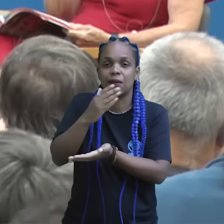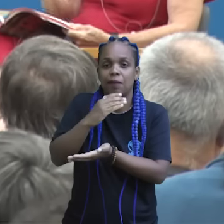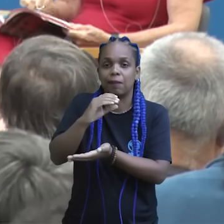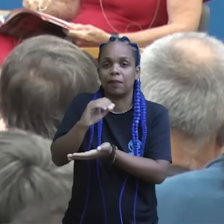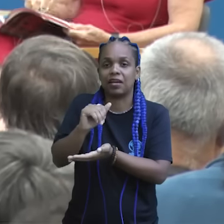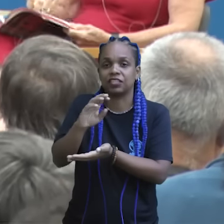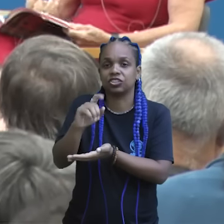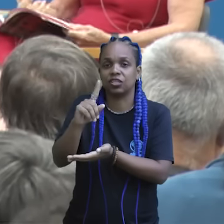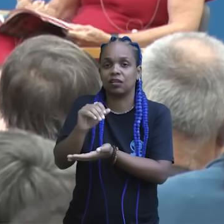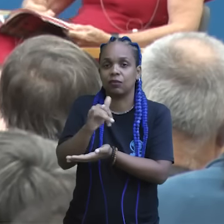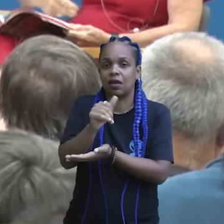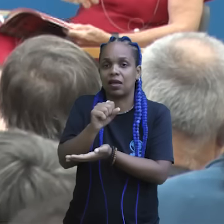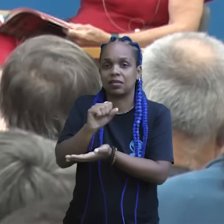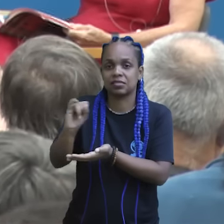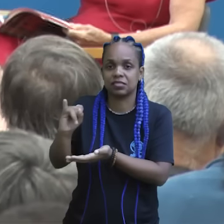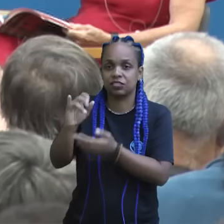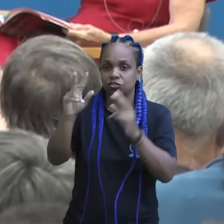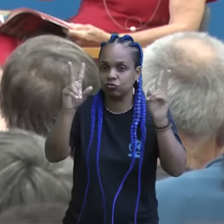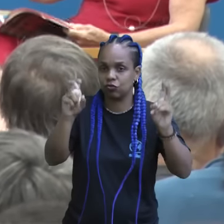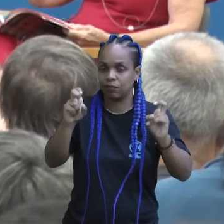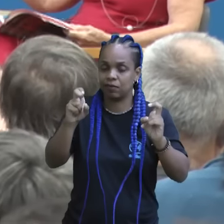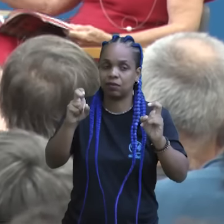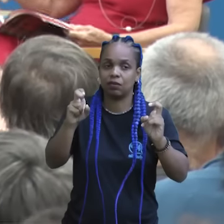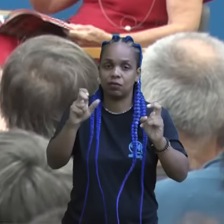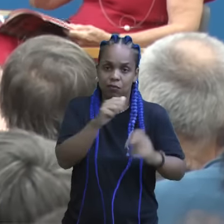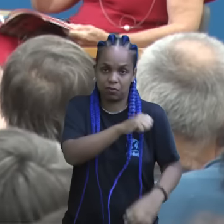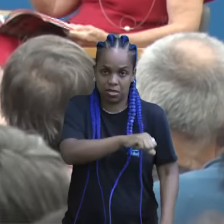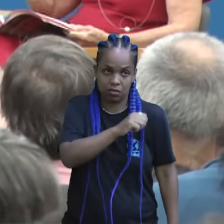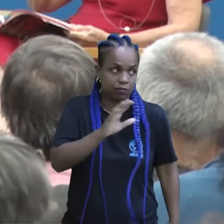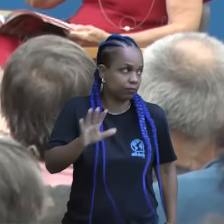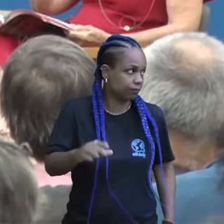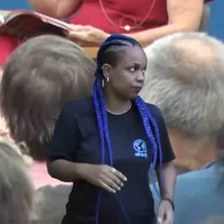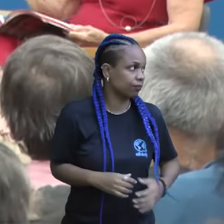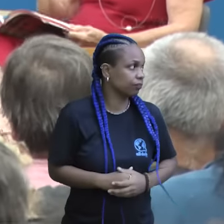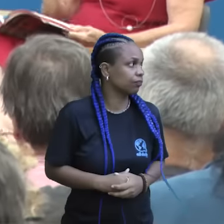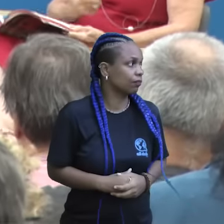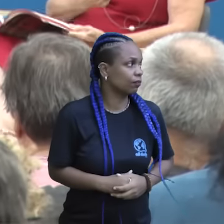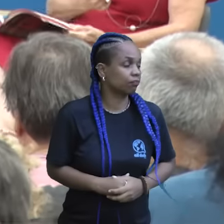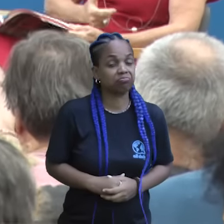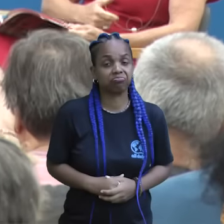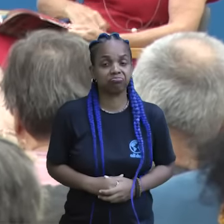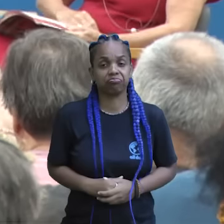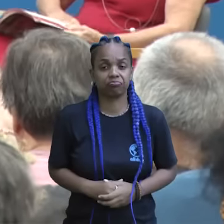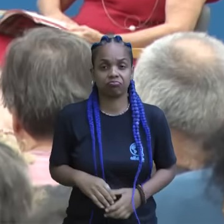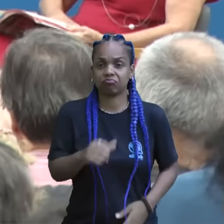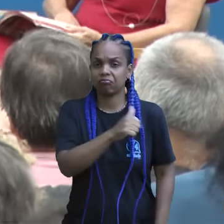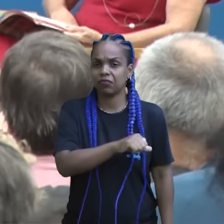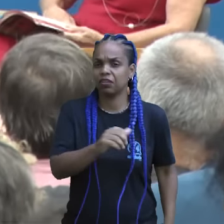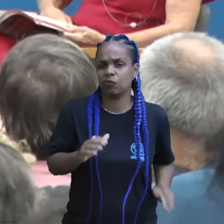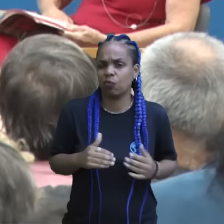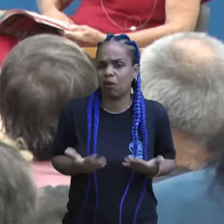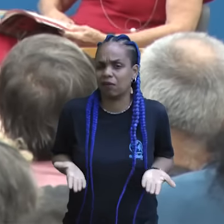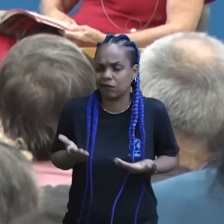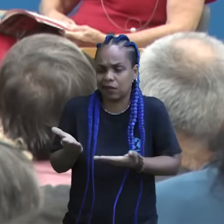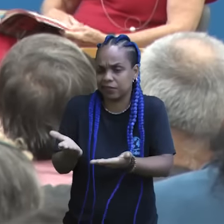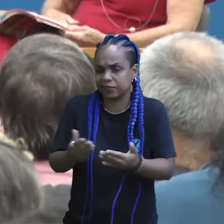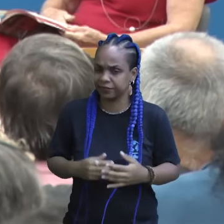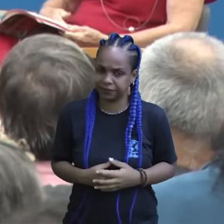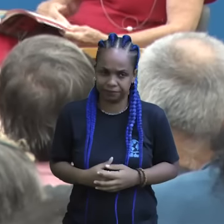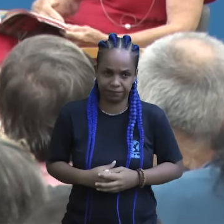Mas que Rio de Janeiro é esse? Há vários seminários, trabalhos sobre o Rio de Janeiro de Machado, que é lindo,